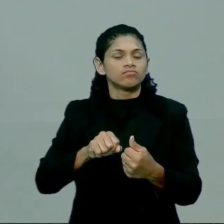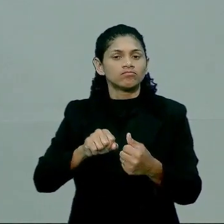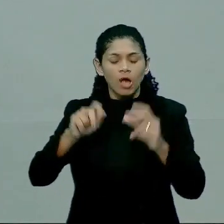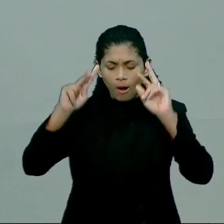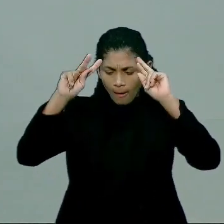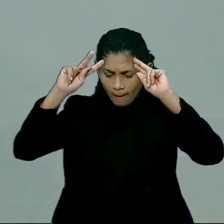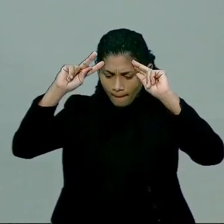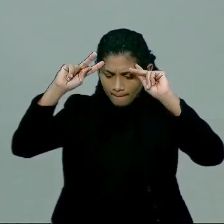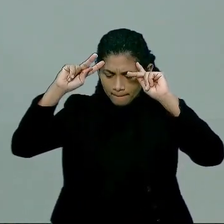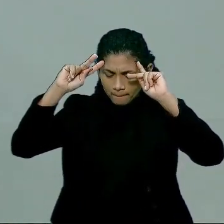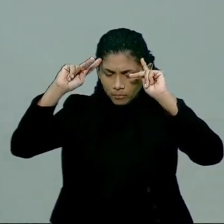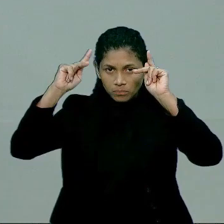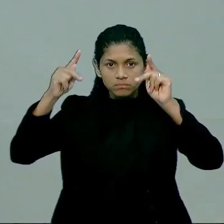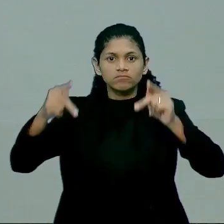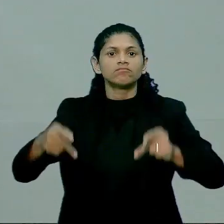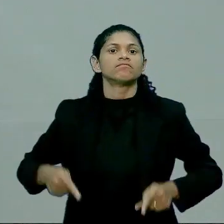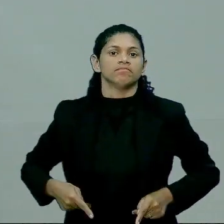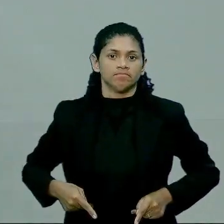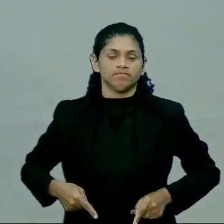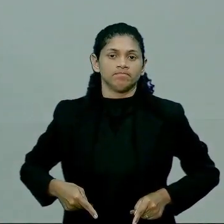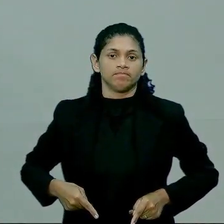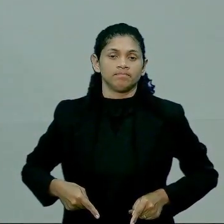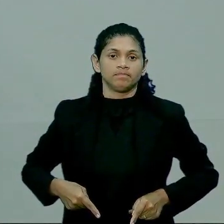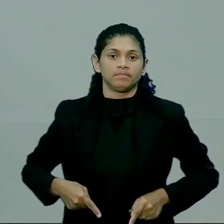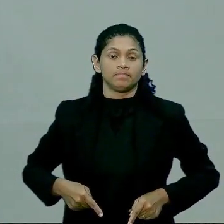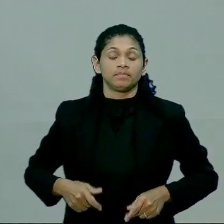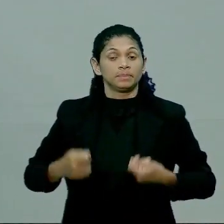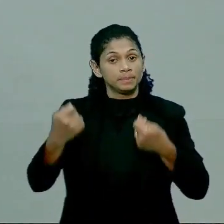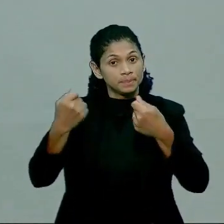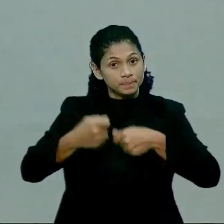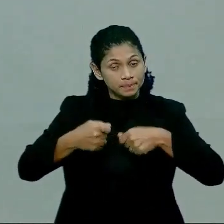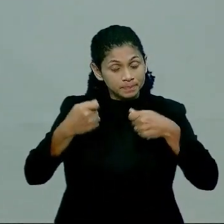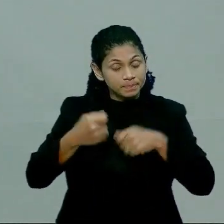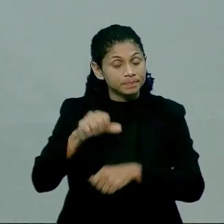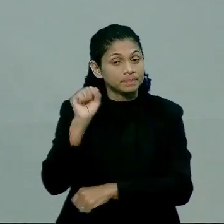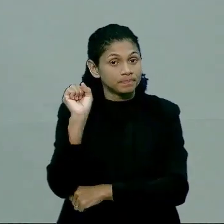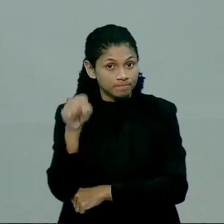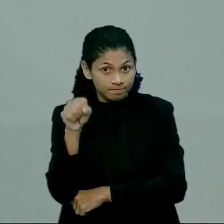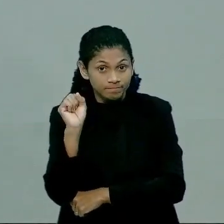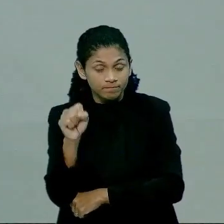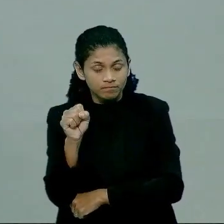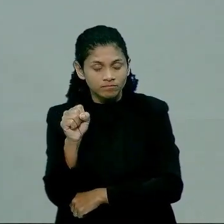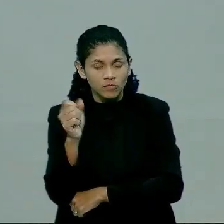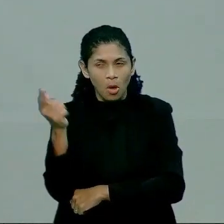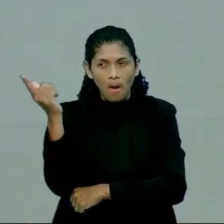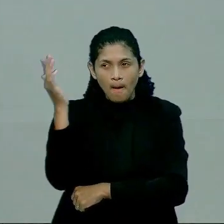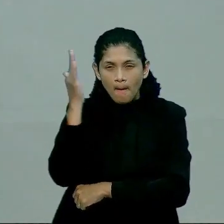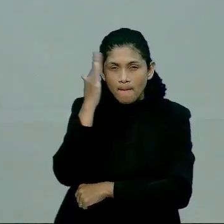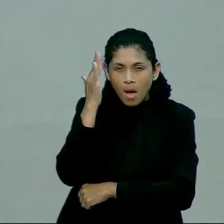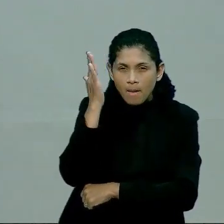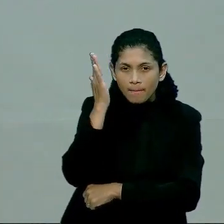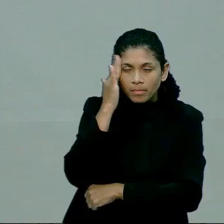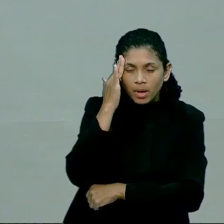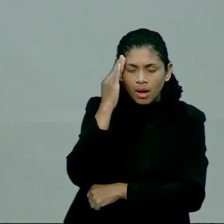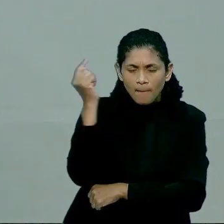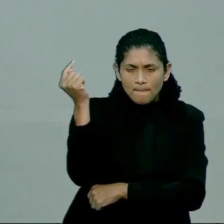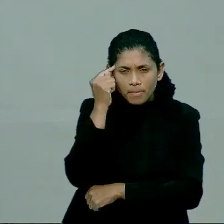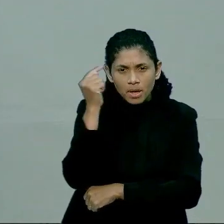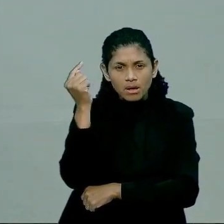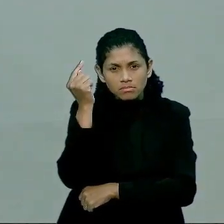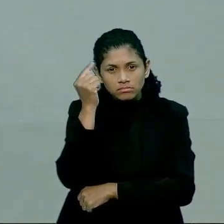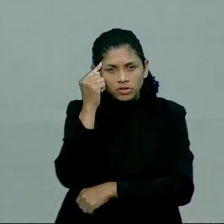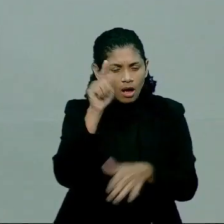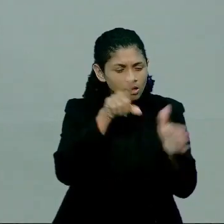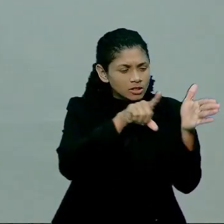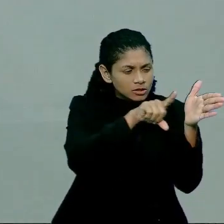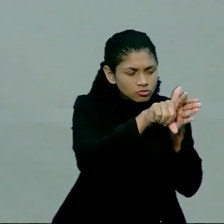acordo com essa simplicidade então nós precisamos sim de cabeças pensantes precisamos de cientistas precisamos de você